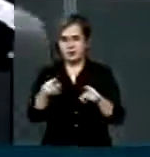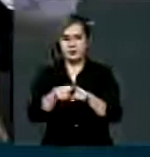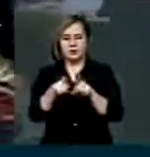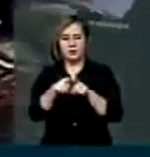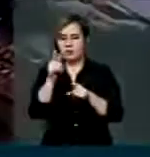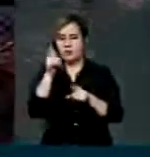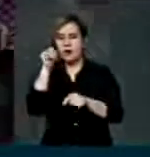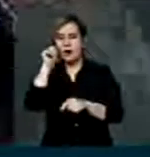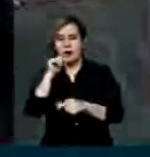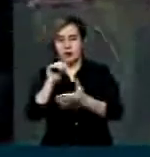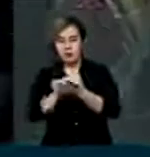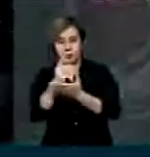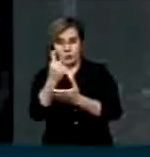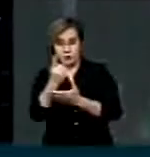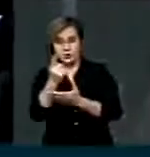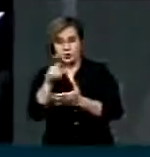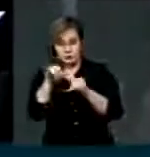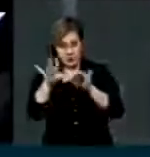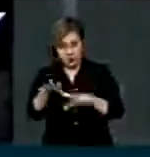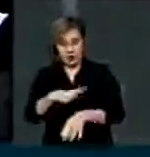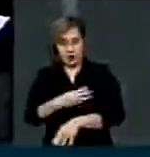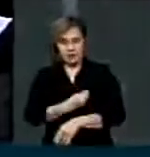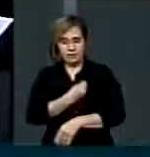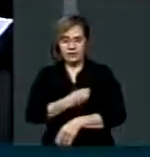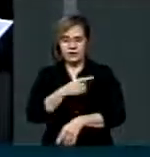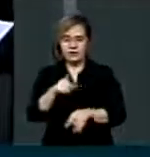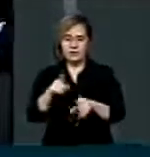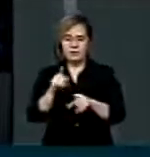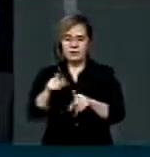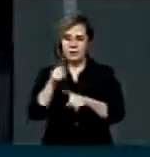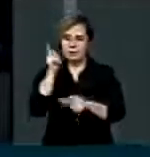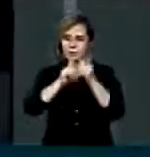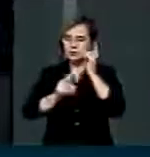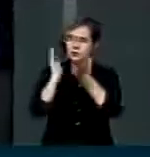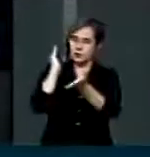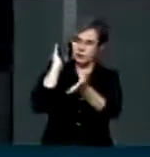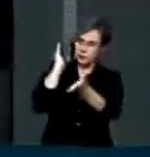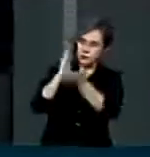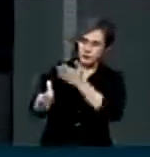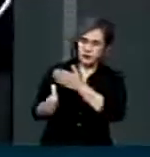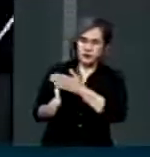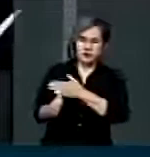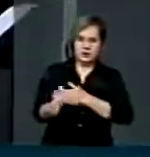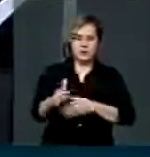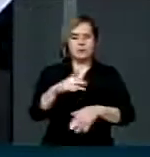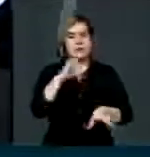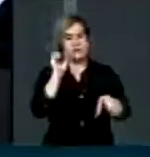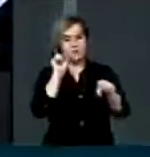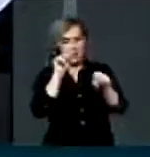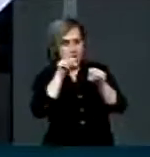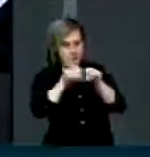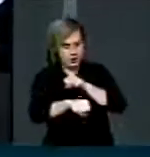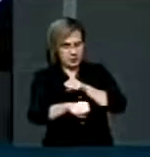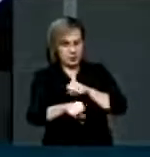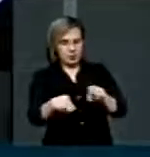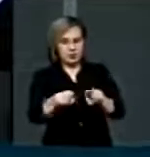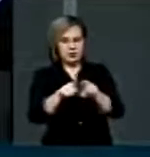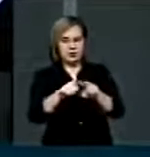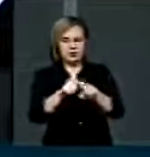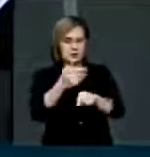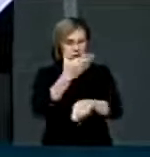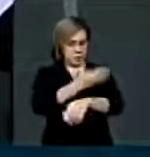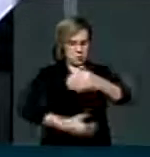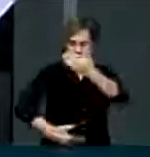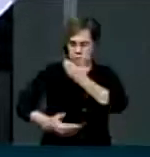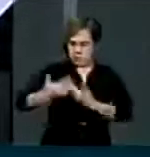conseguiu escapar. Houve até decepação de corpos, um assassinato brutal. E pior ainda,